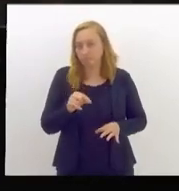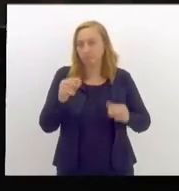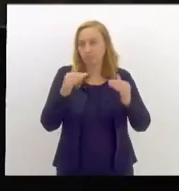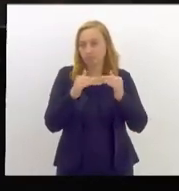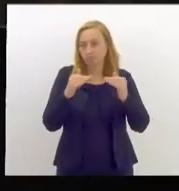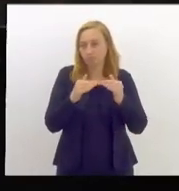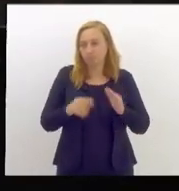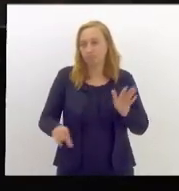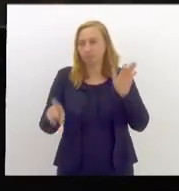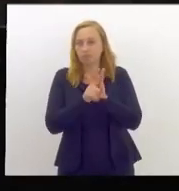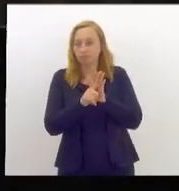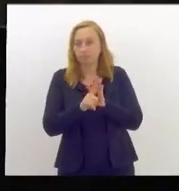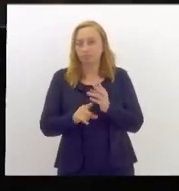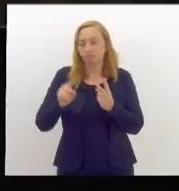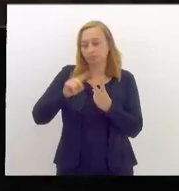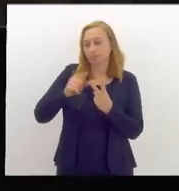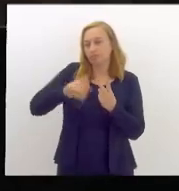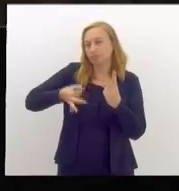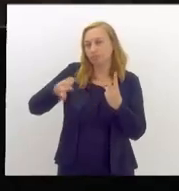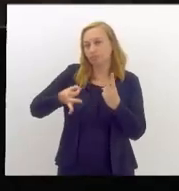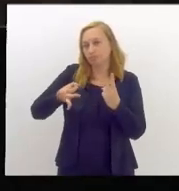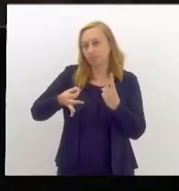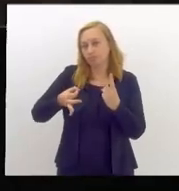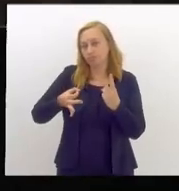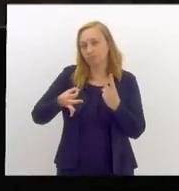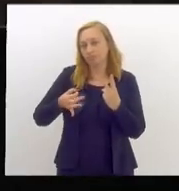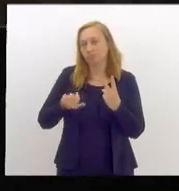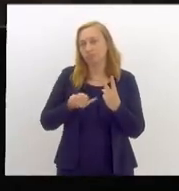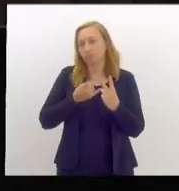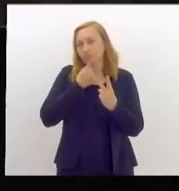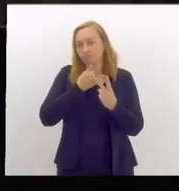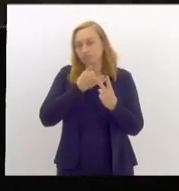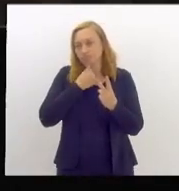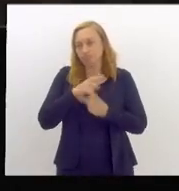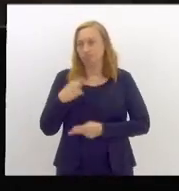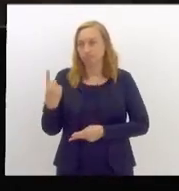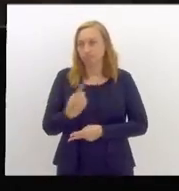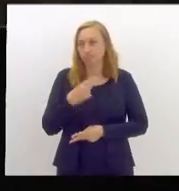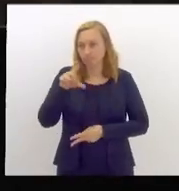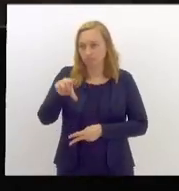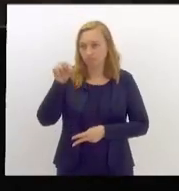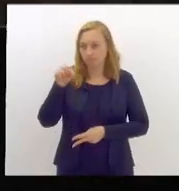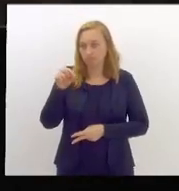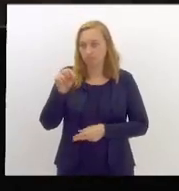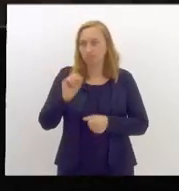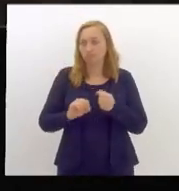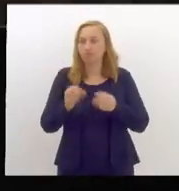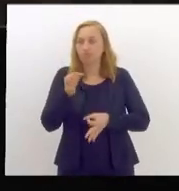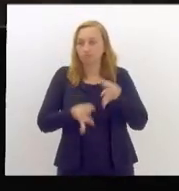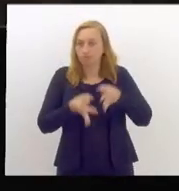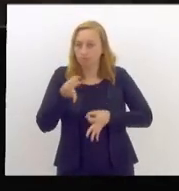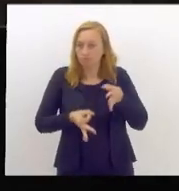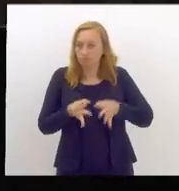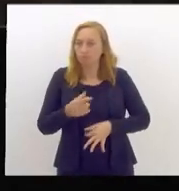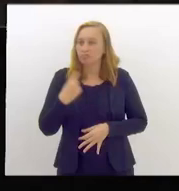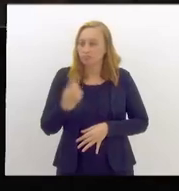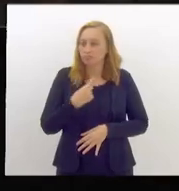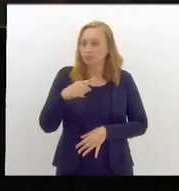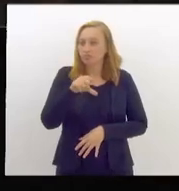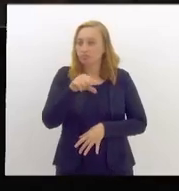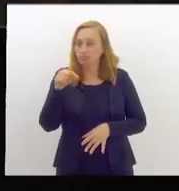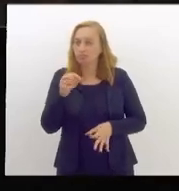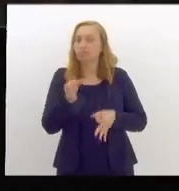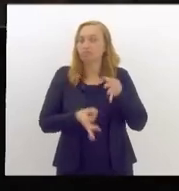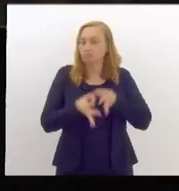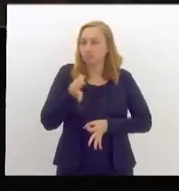aquilo que é previsto em Lei e o segundo é o da Justiça é que a nossa decisão faça justiça e a nossa decisão para